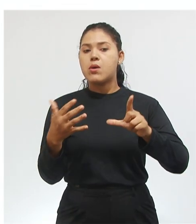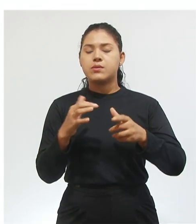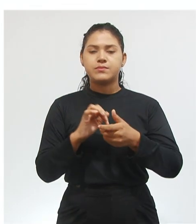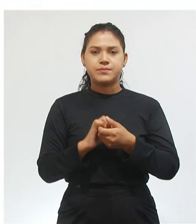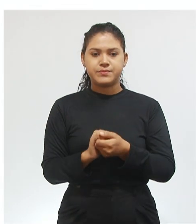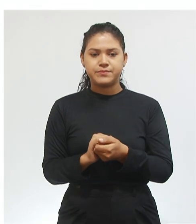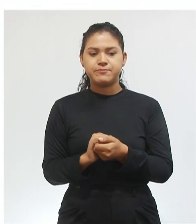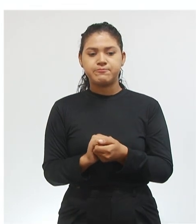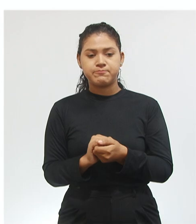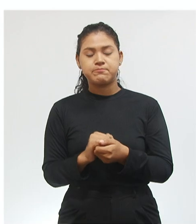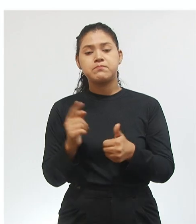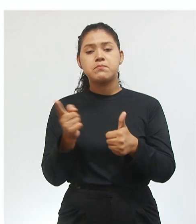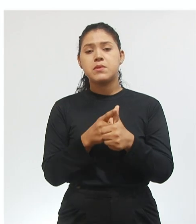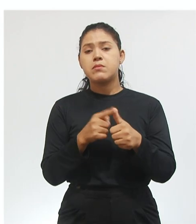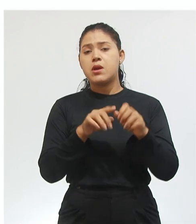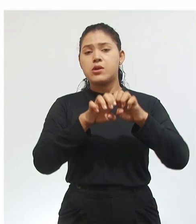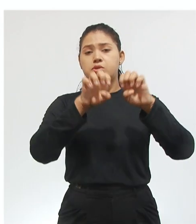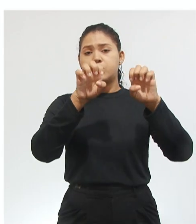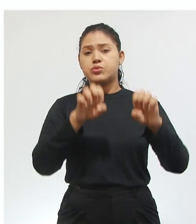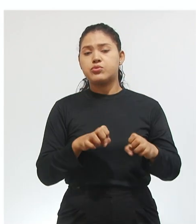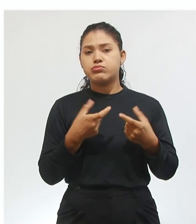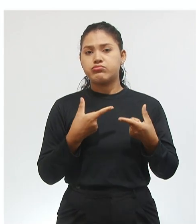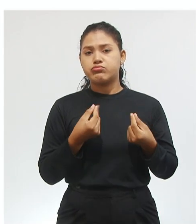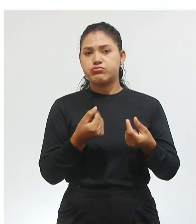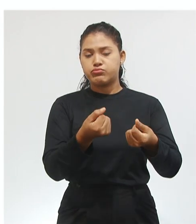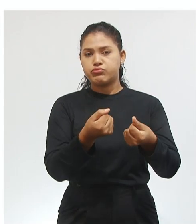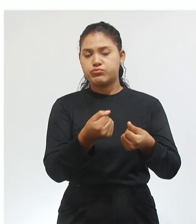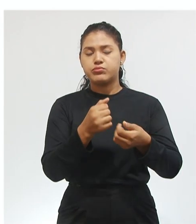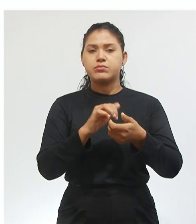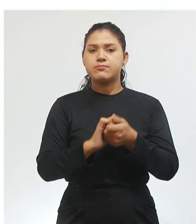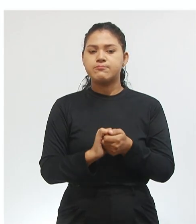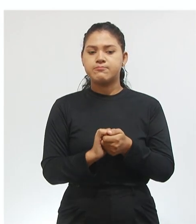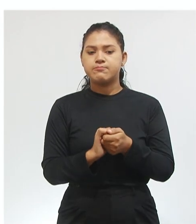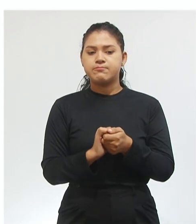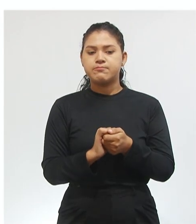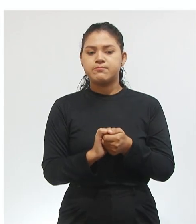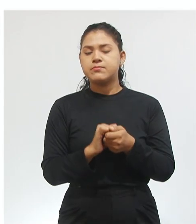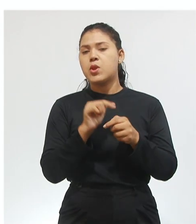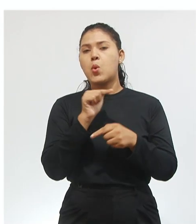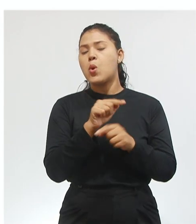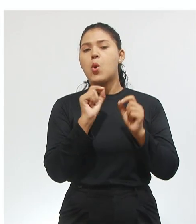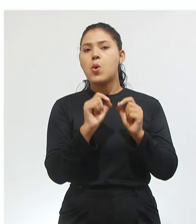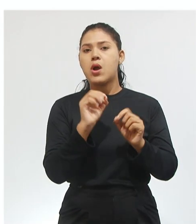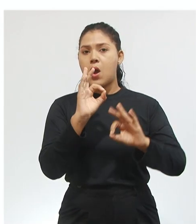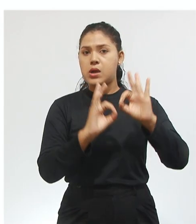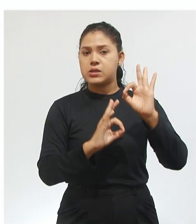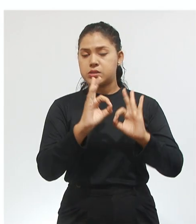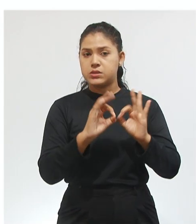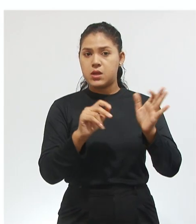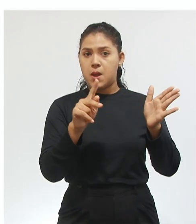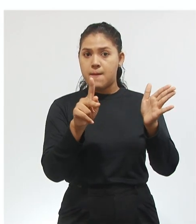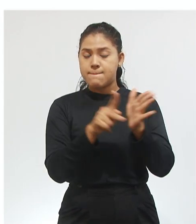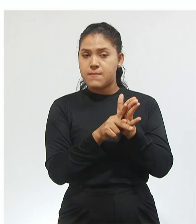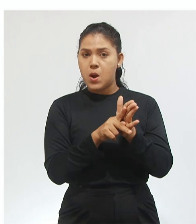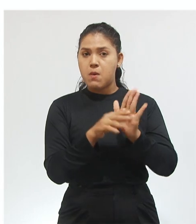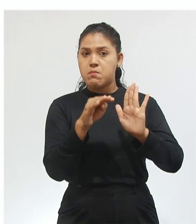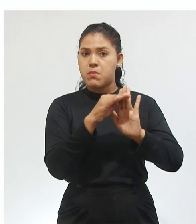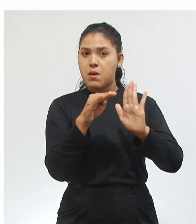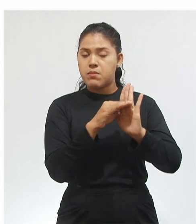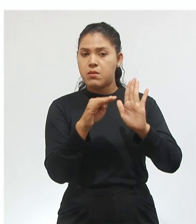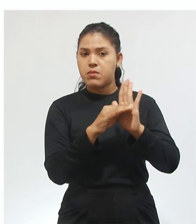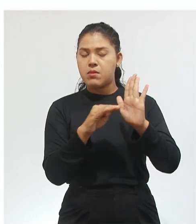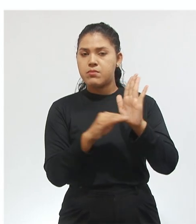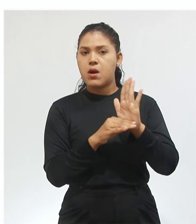temos aqui ó estrutura de custos né Nós temos aqui a quadrante onde a organização vai elencar